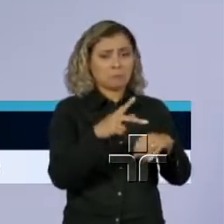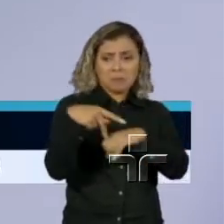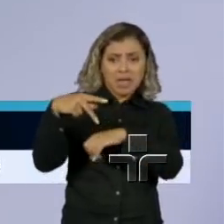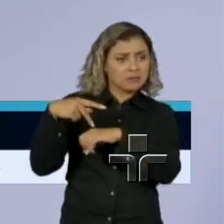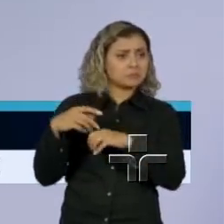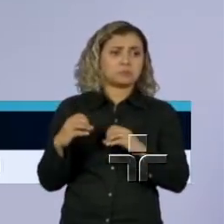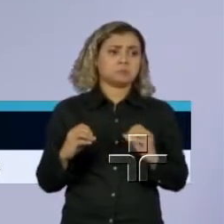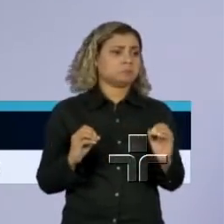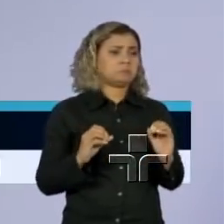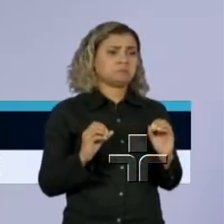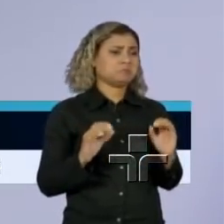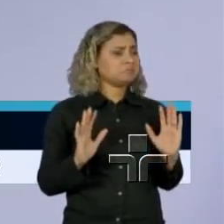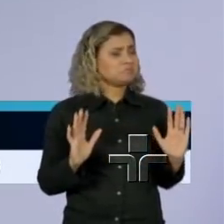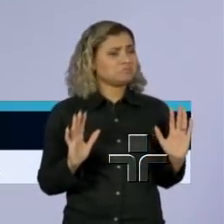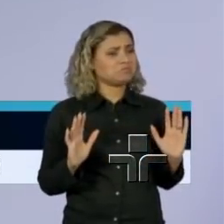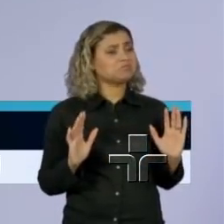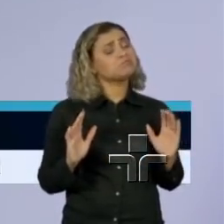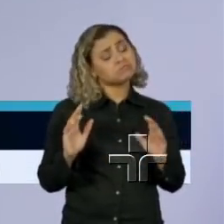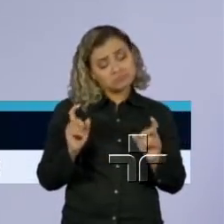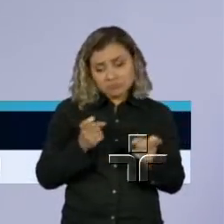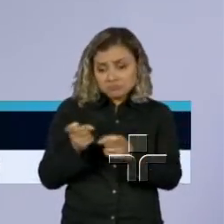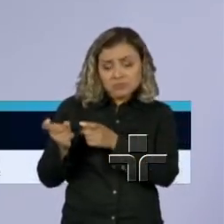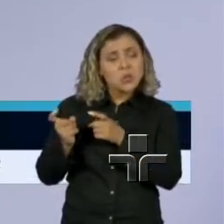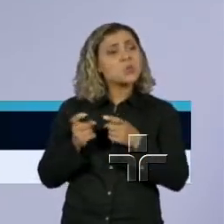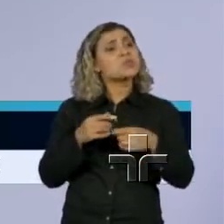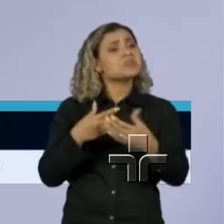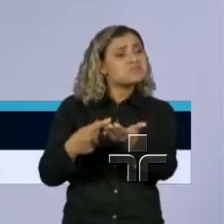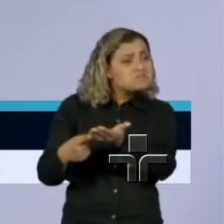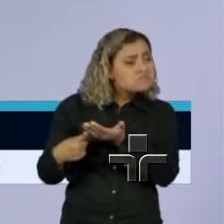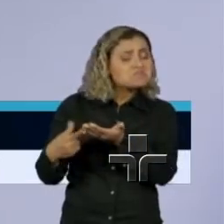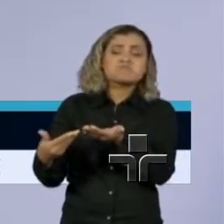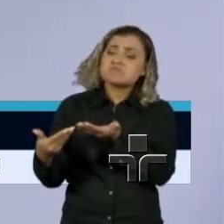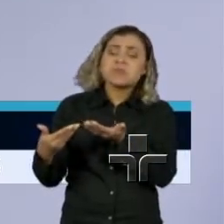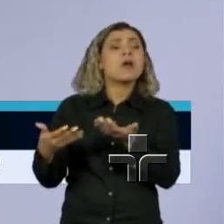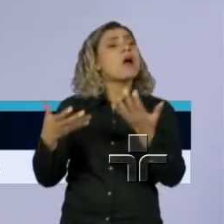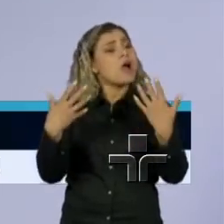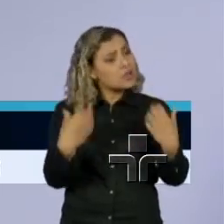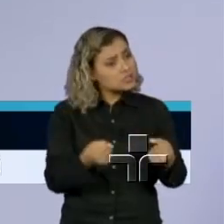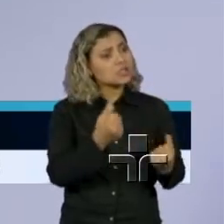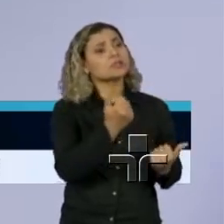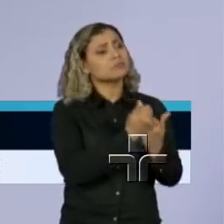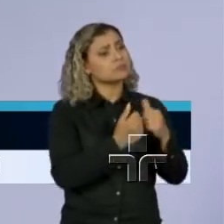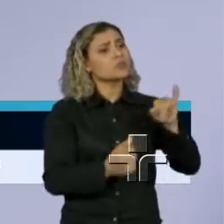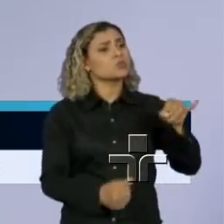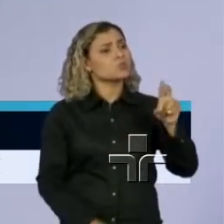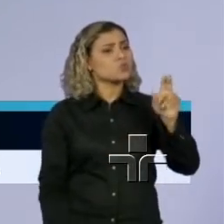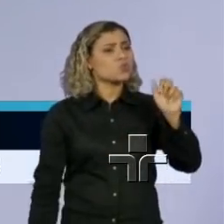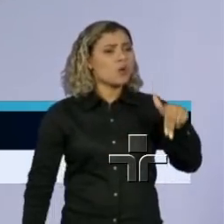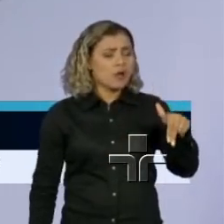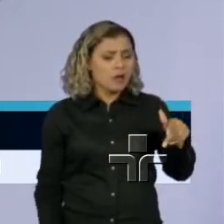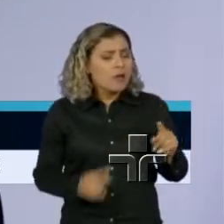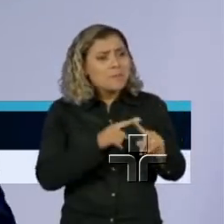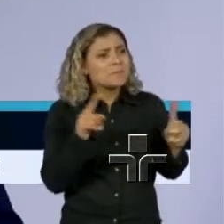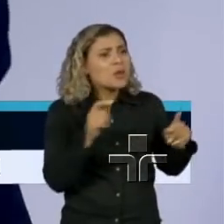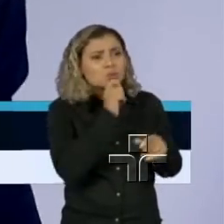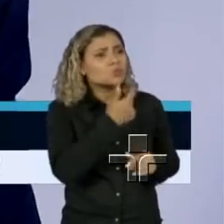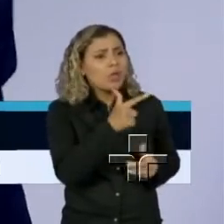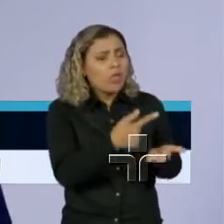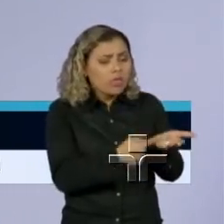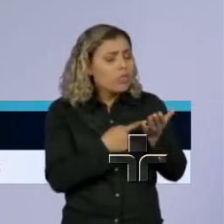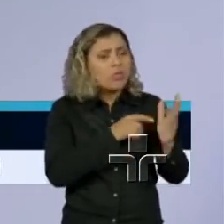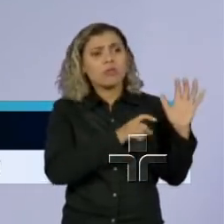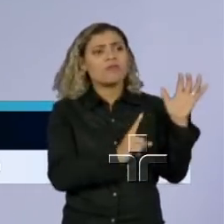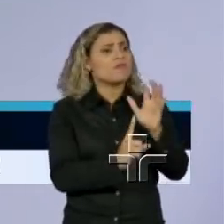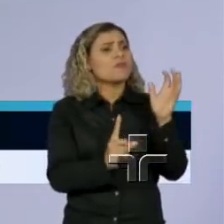países. Eles se reúnem, eles disseram que reconhecem o novo governo, mas não existem instrumentos que eles possam